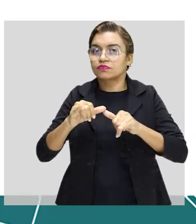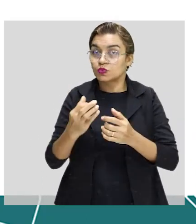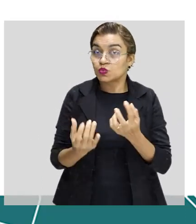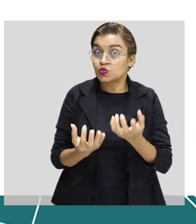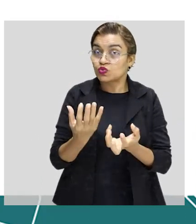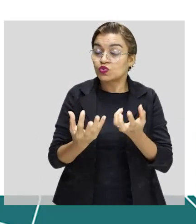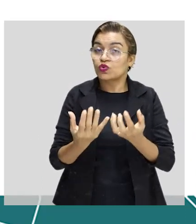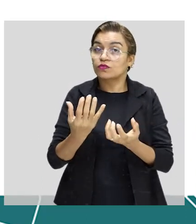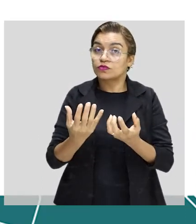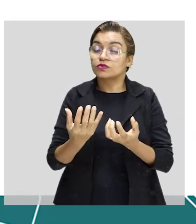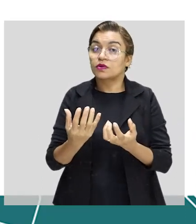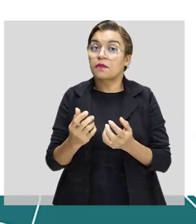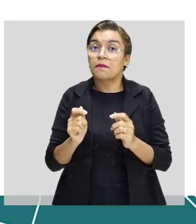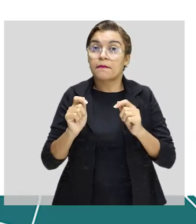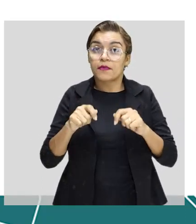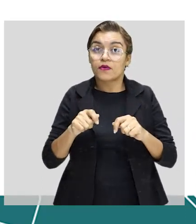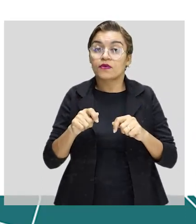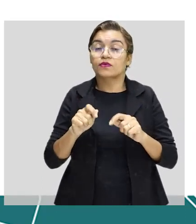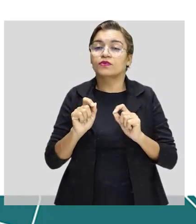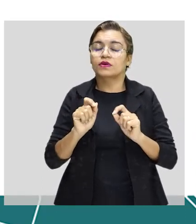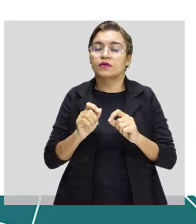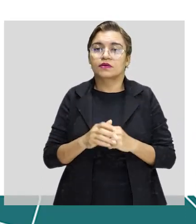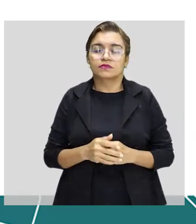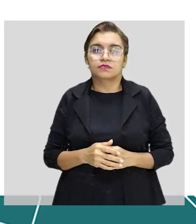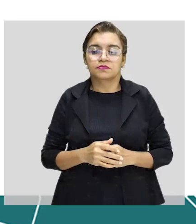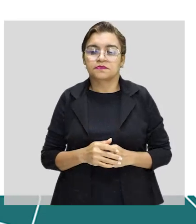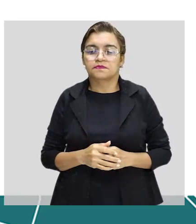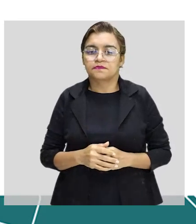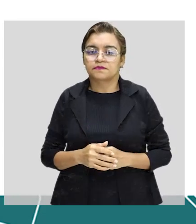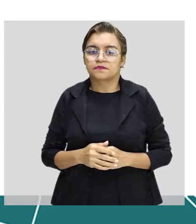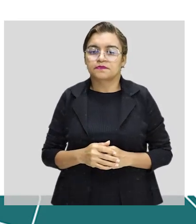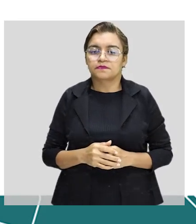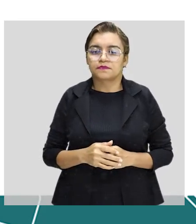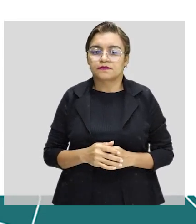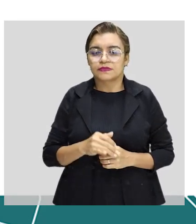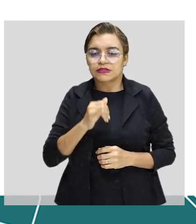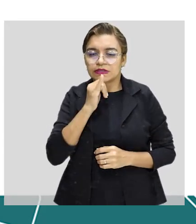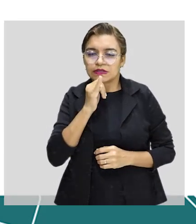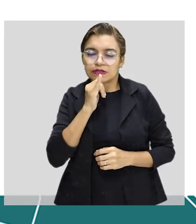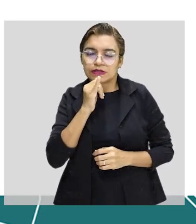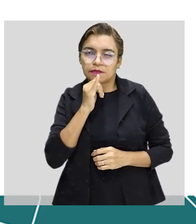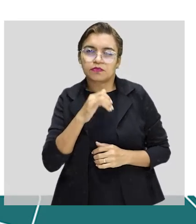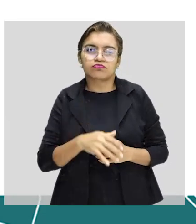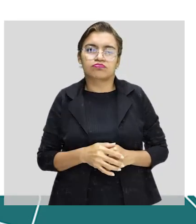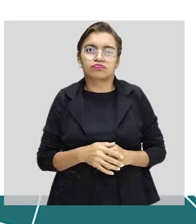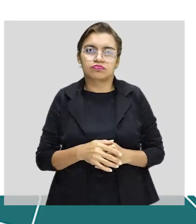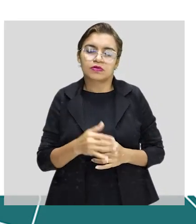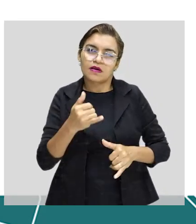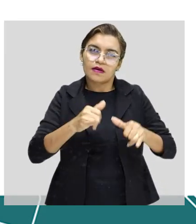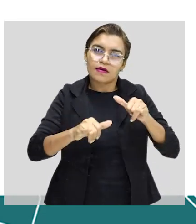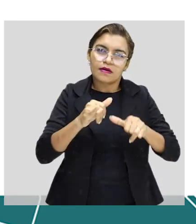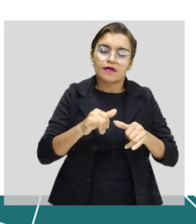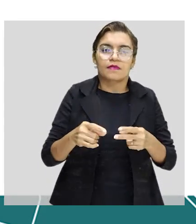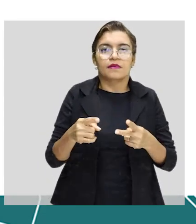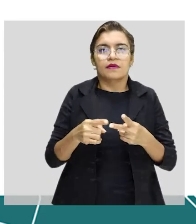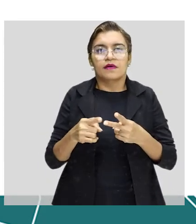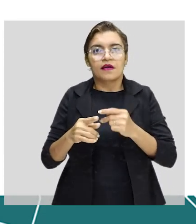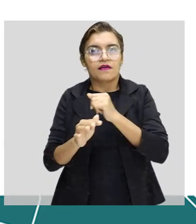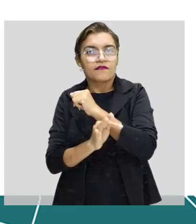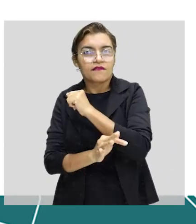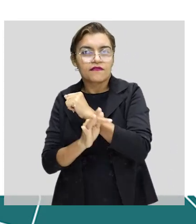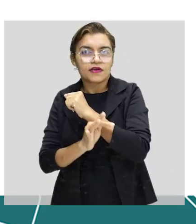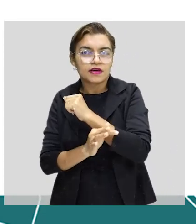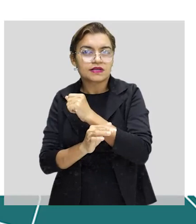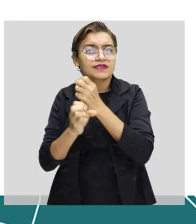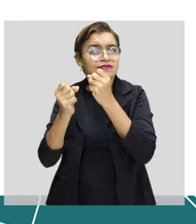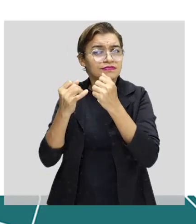combustão, então a gente pode também estar extrapolando, um pouquinho, saindo um pouquinho da química, indo para a física, ok?